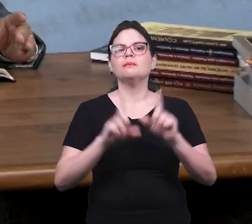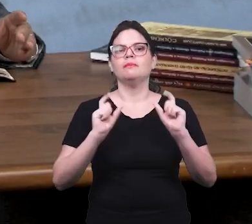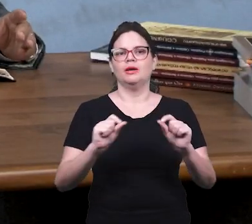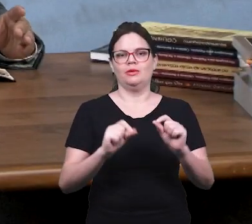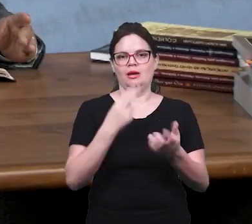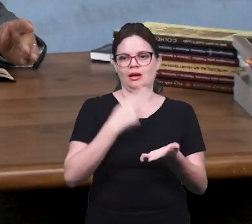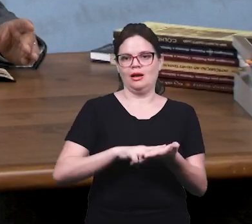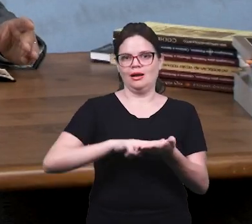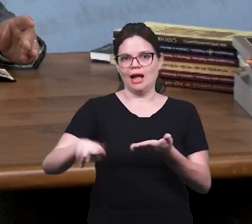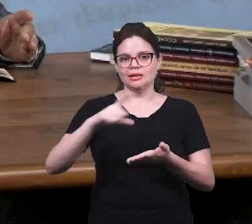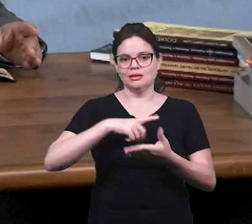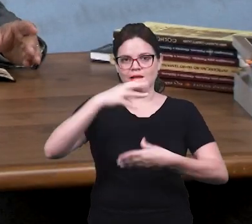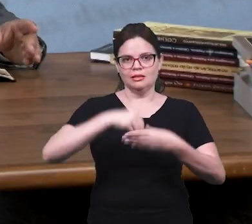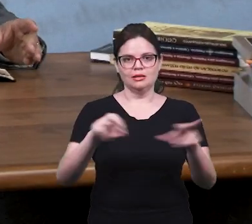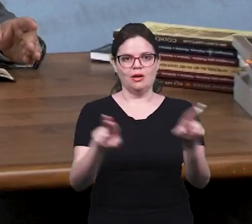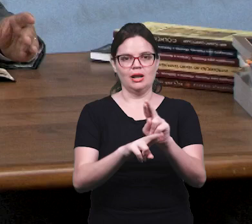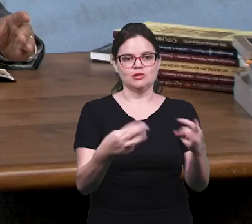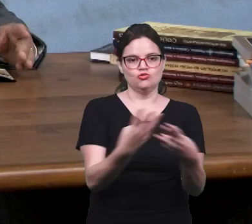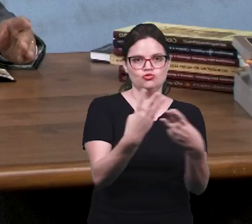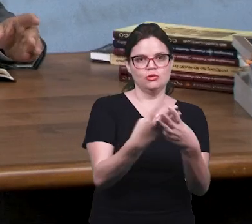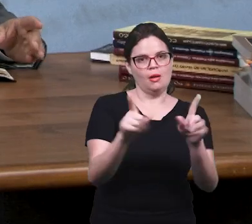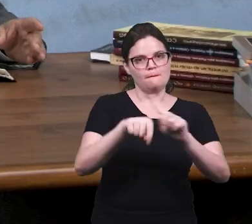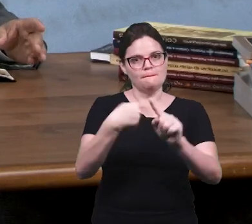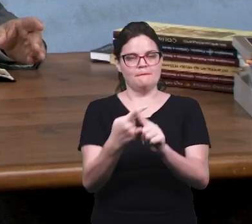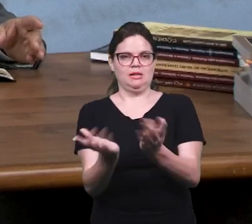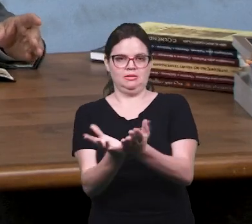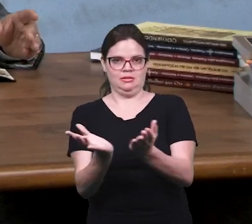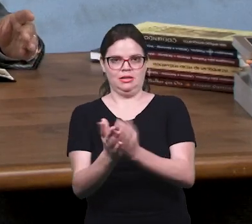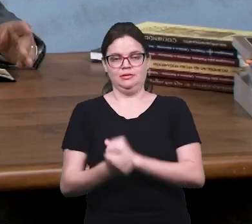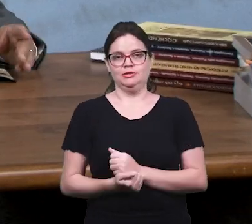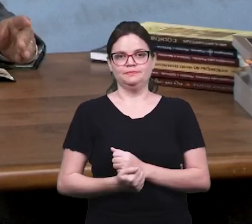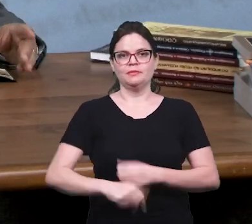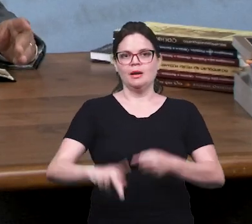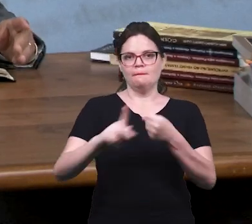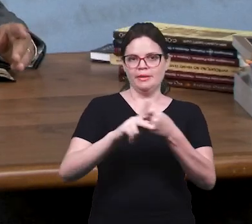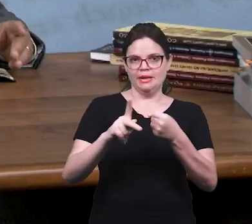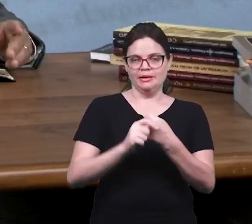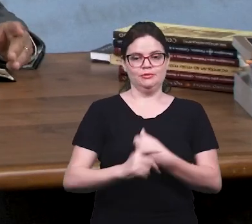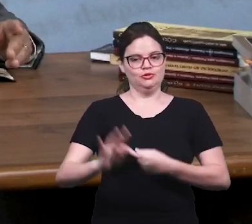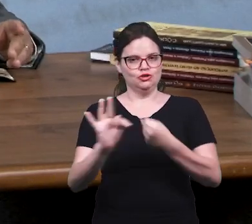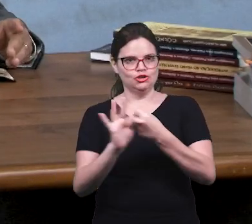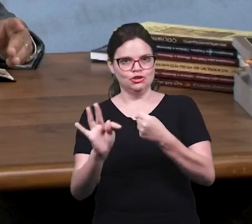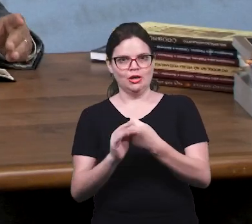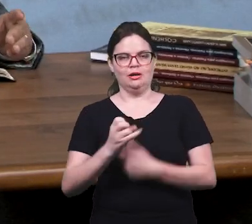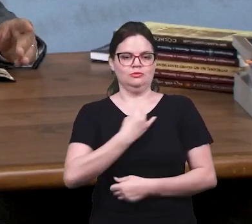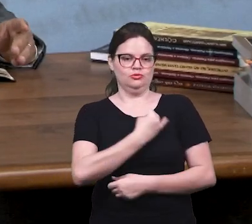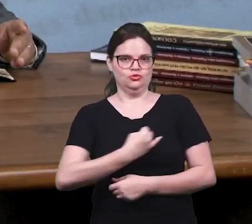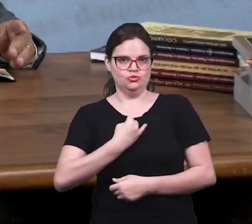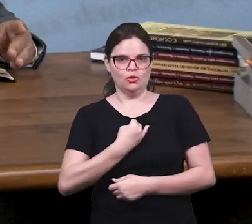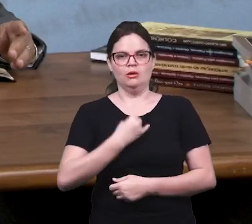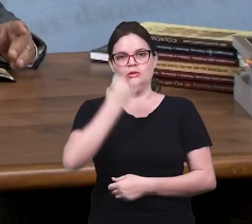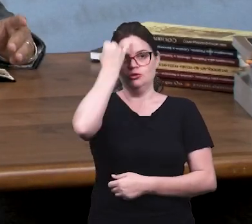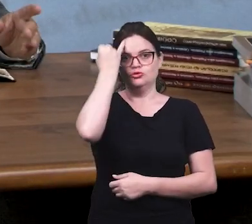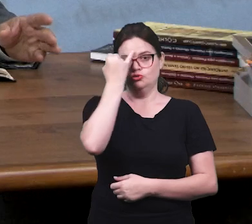judaico-cristãs, Hebreus, Tiago, 1º e 2º Pedro, 1º, 2º e 3º João,